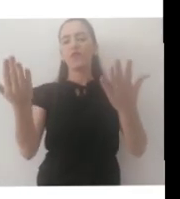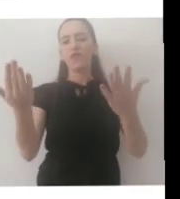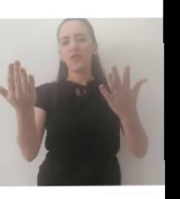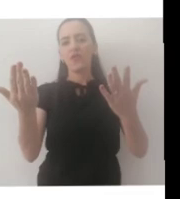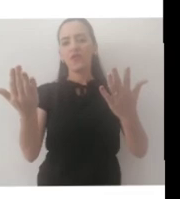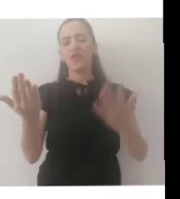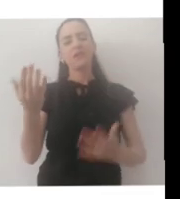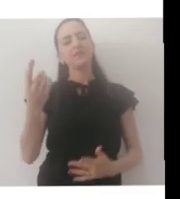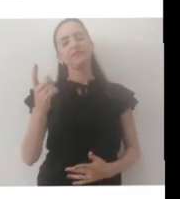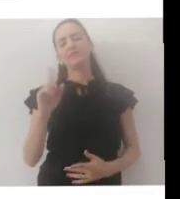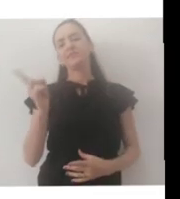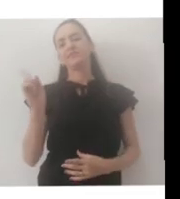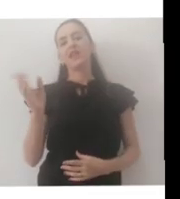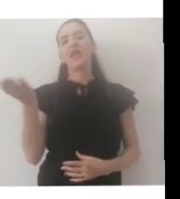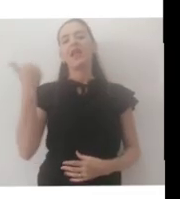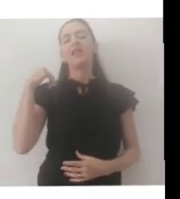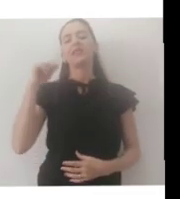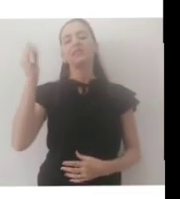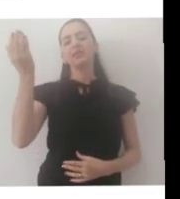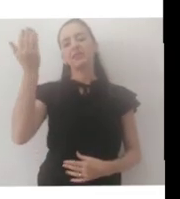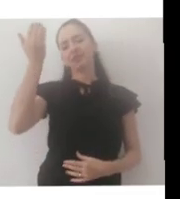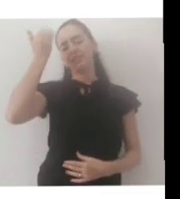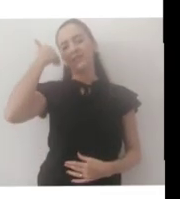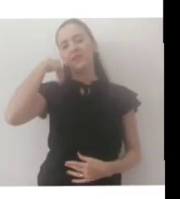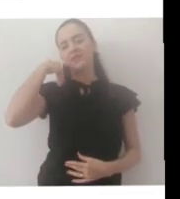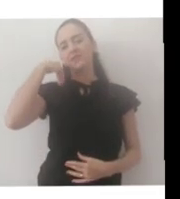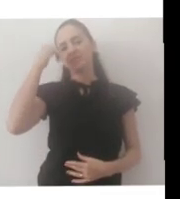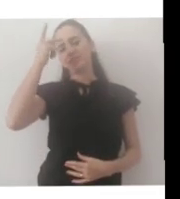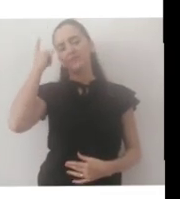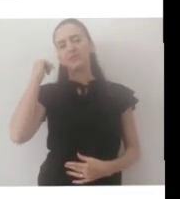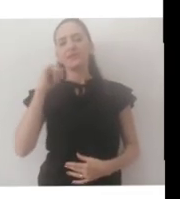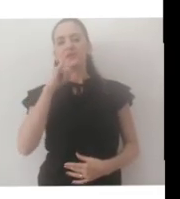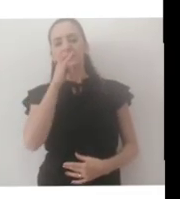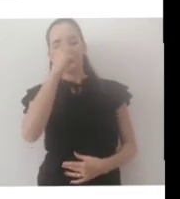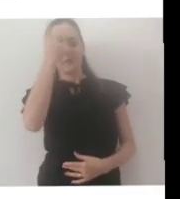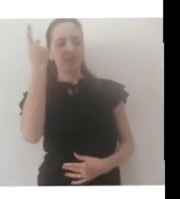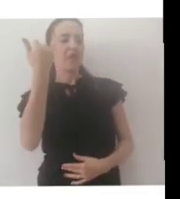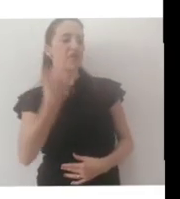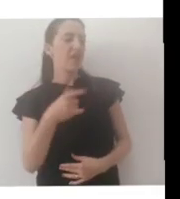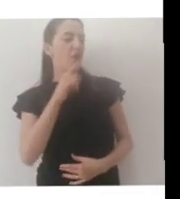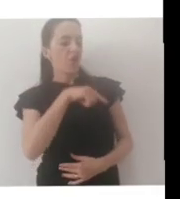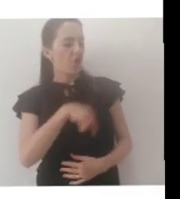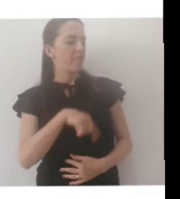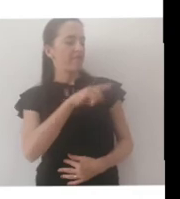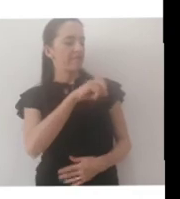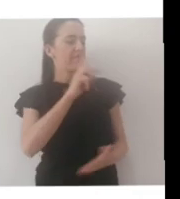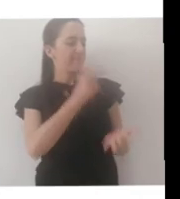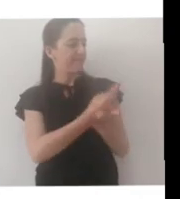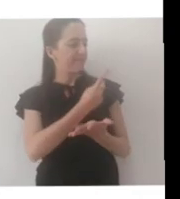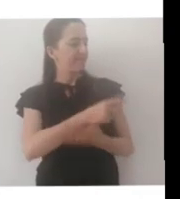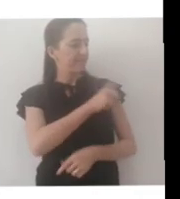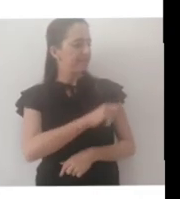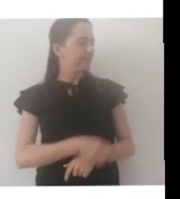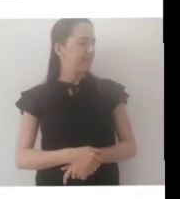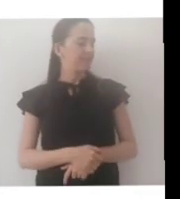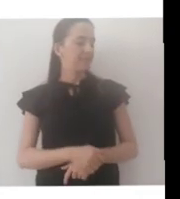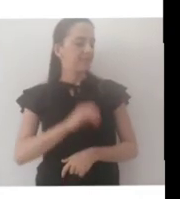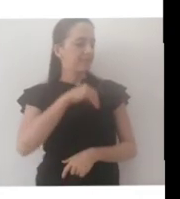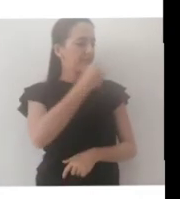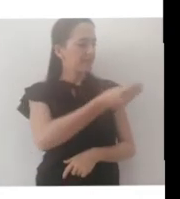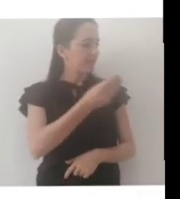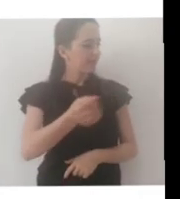são internalizados ou absorvidos de fora para dentro. Então, a moral, se alguém ficar dizendo